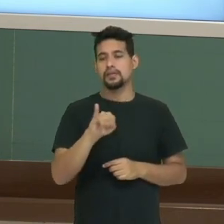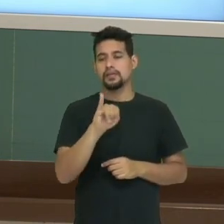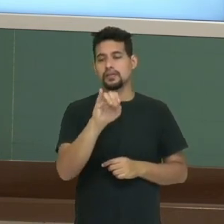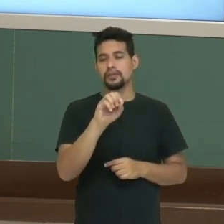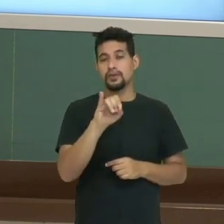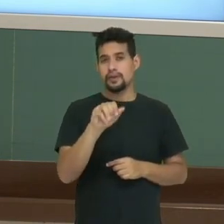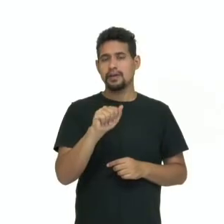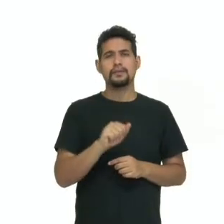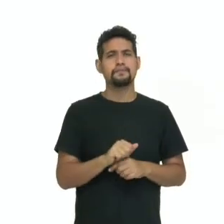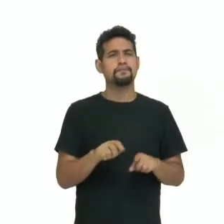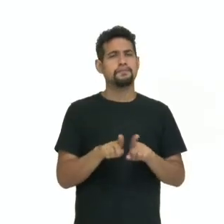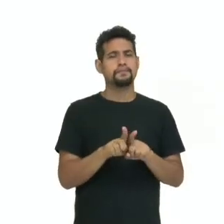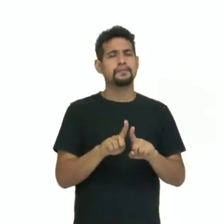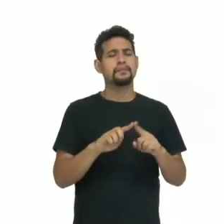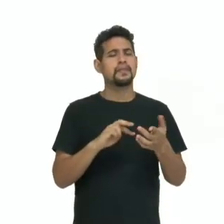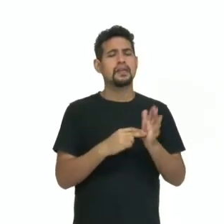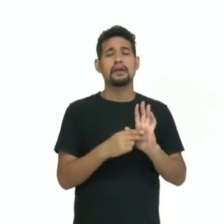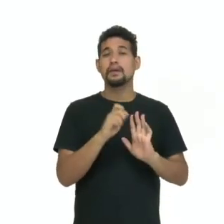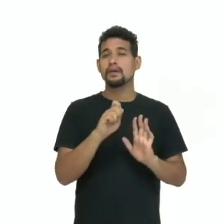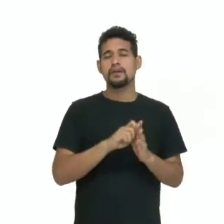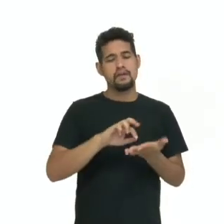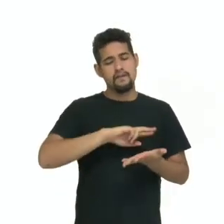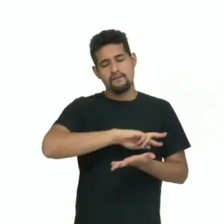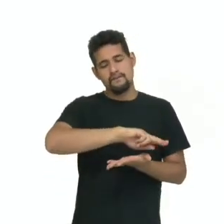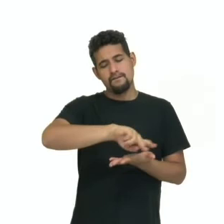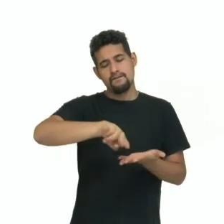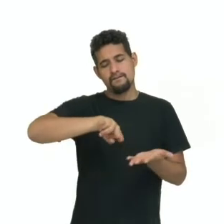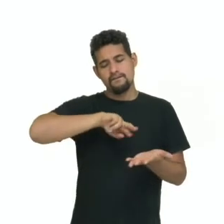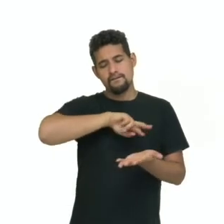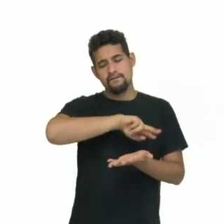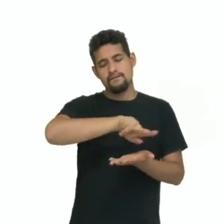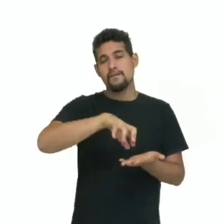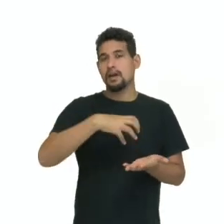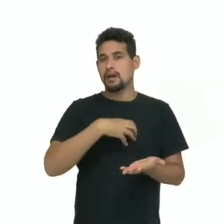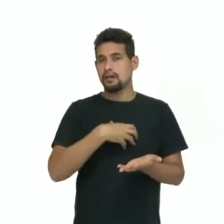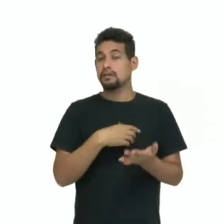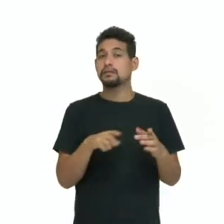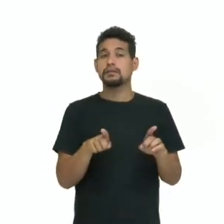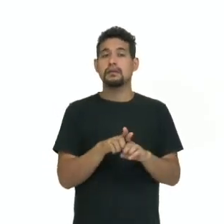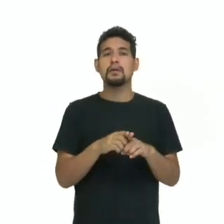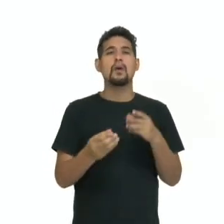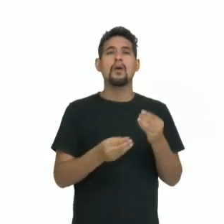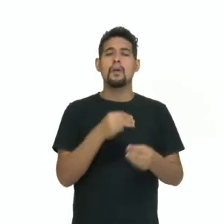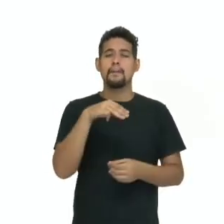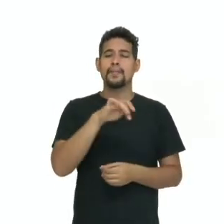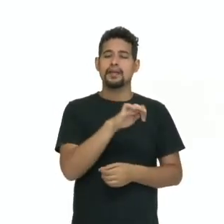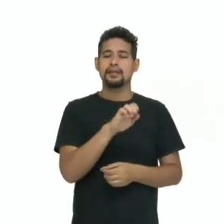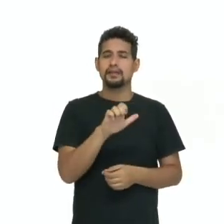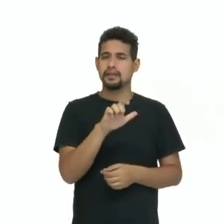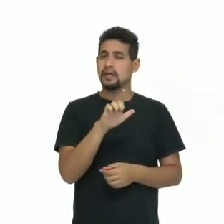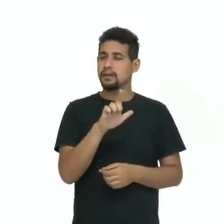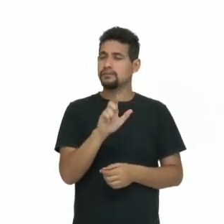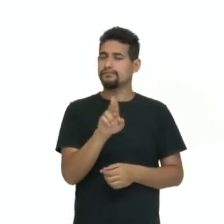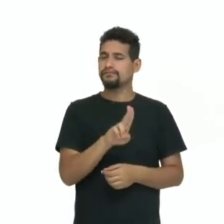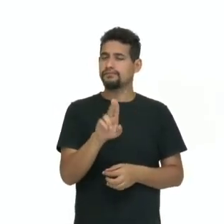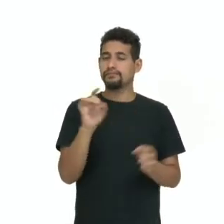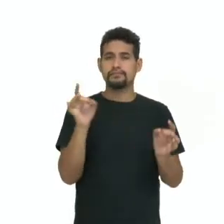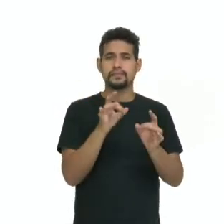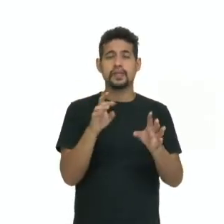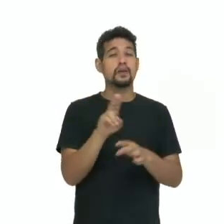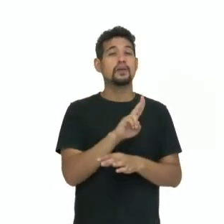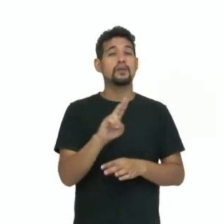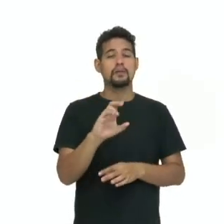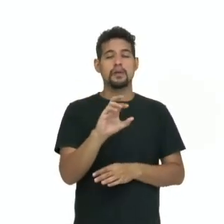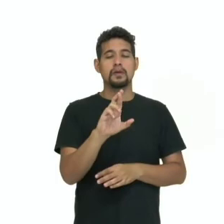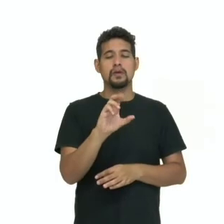A galvanoplastia é realizada de várias maneiras associadas ao tipo de metal que será depositado. Então a gente chama de